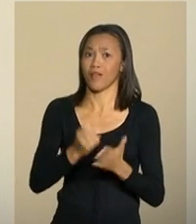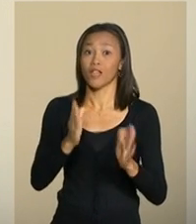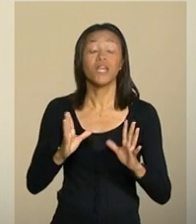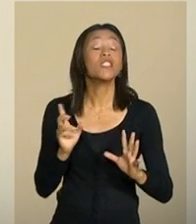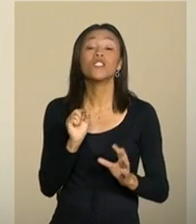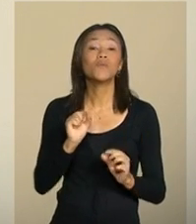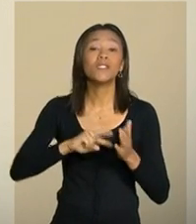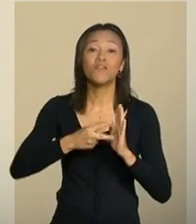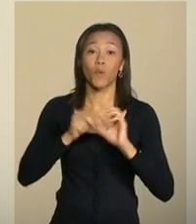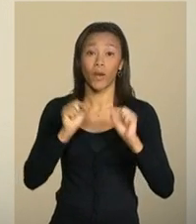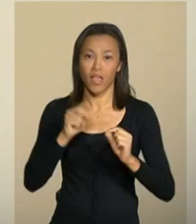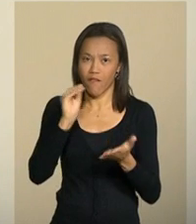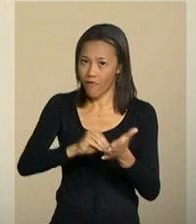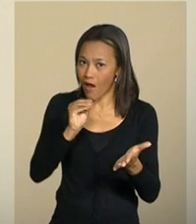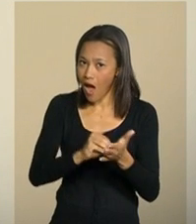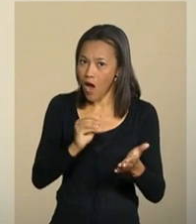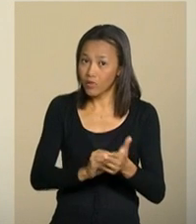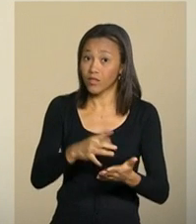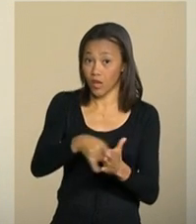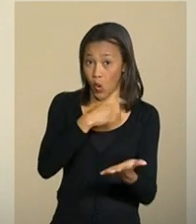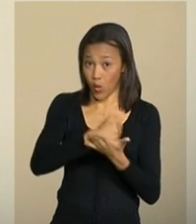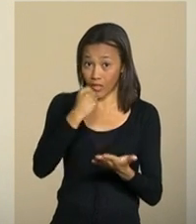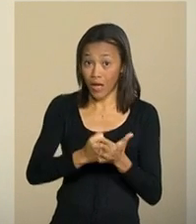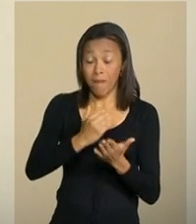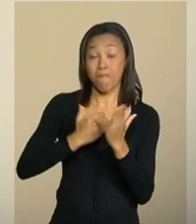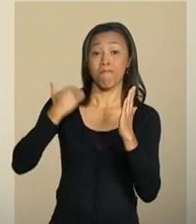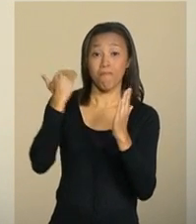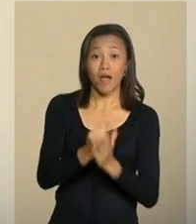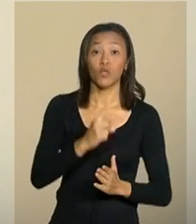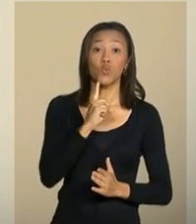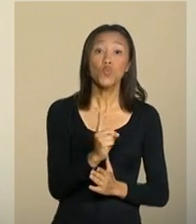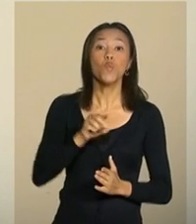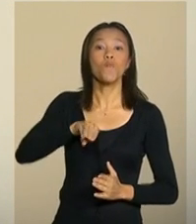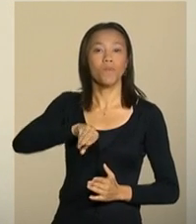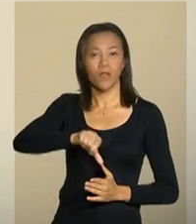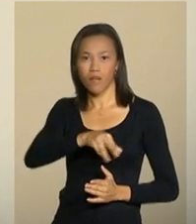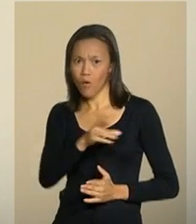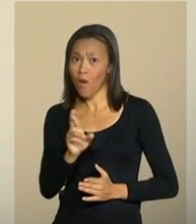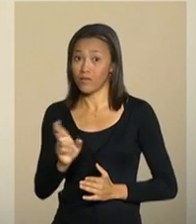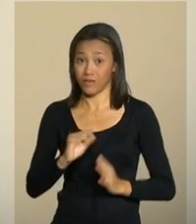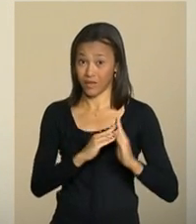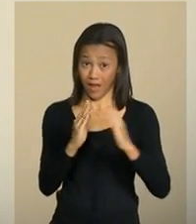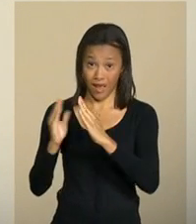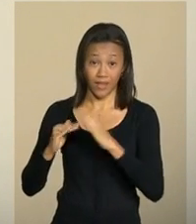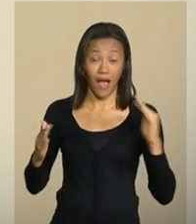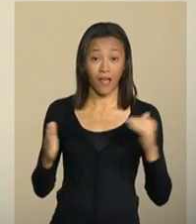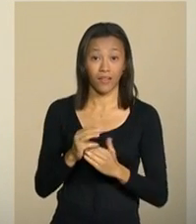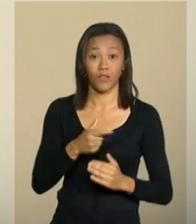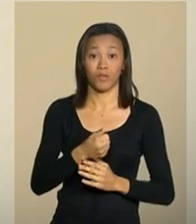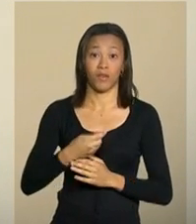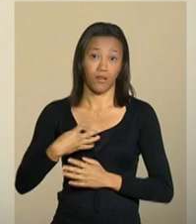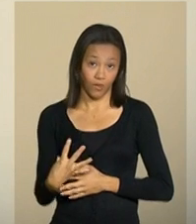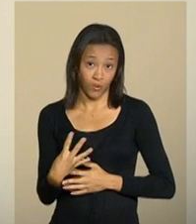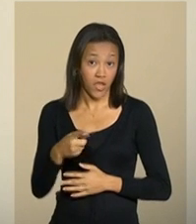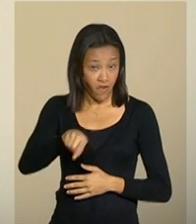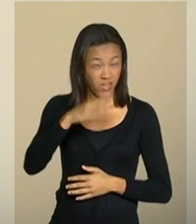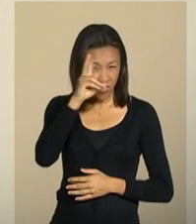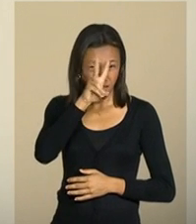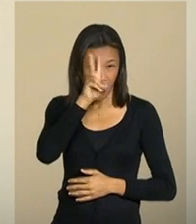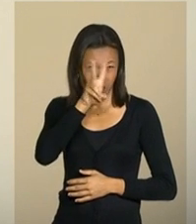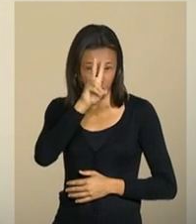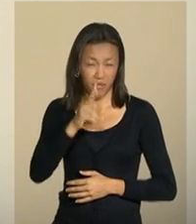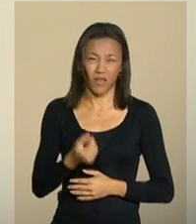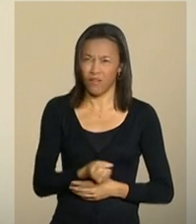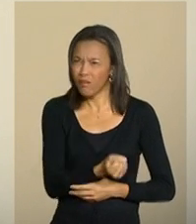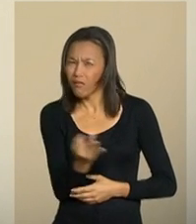Isso significa que falta contratar mais 1 milh casas até 2014 Você se lembra